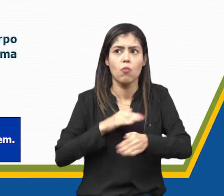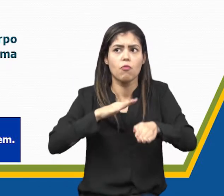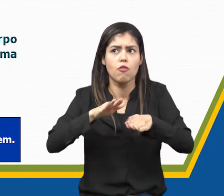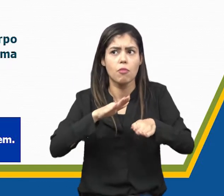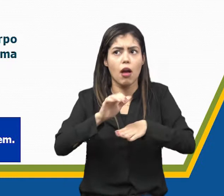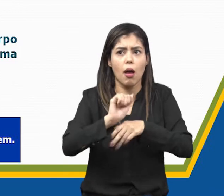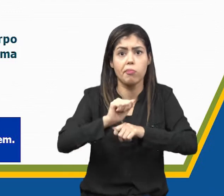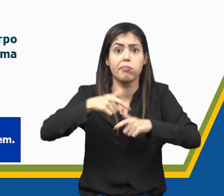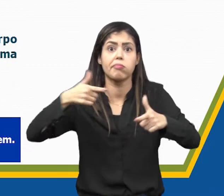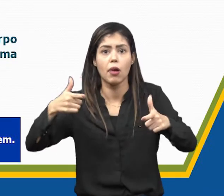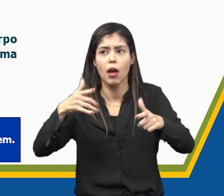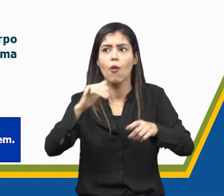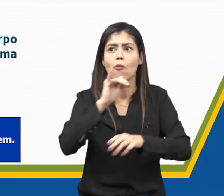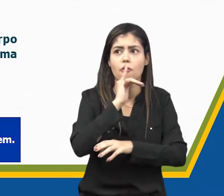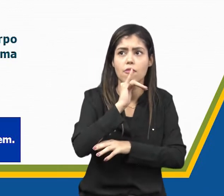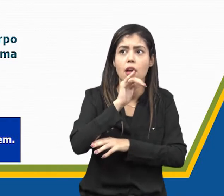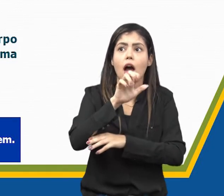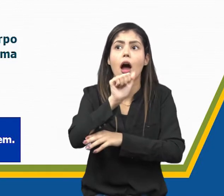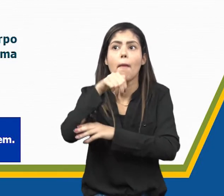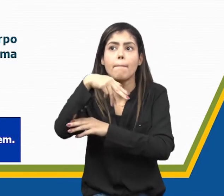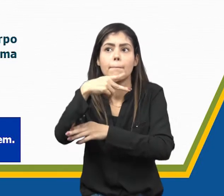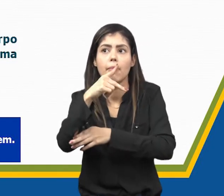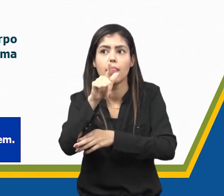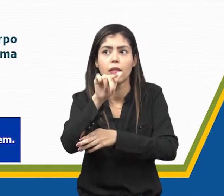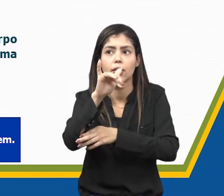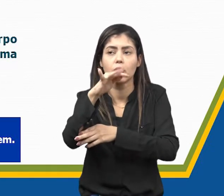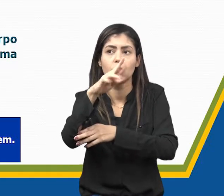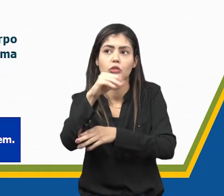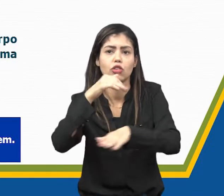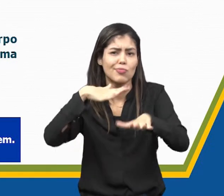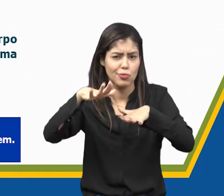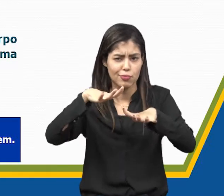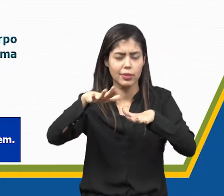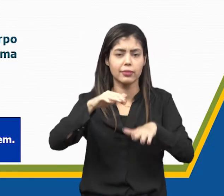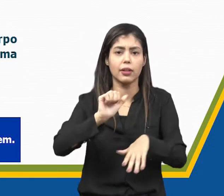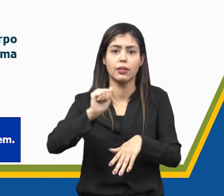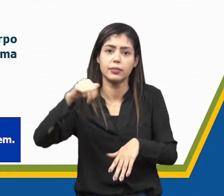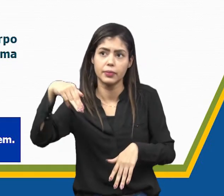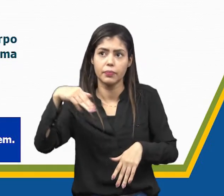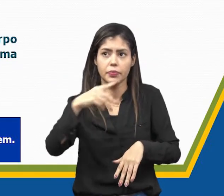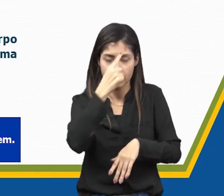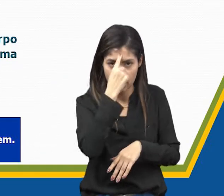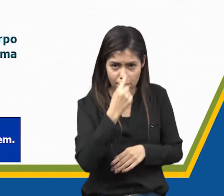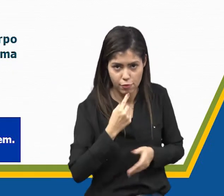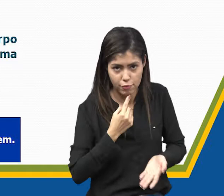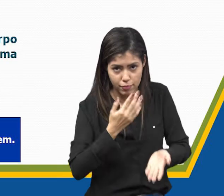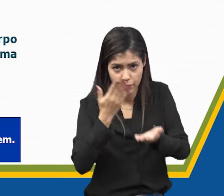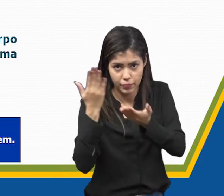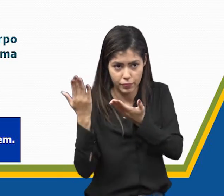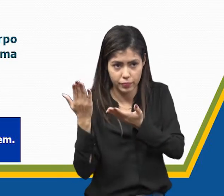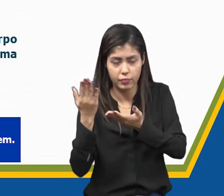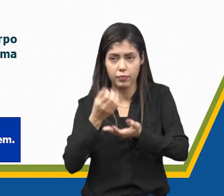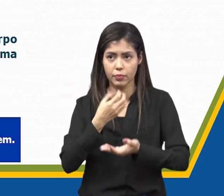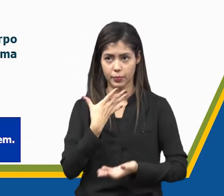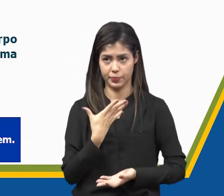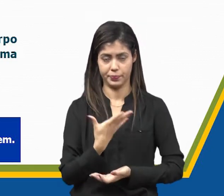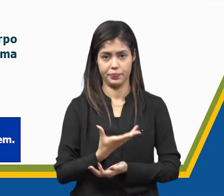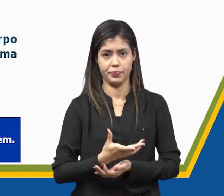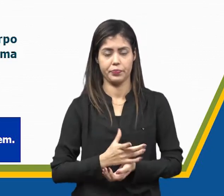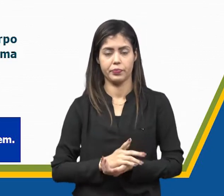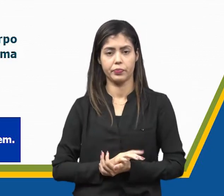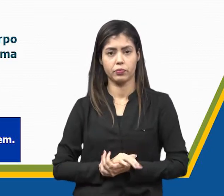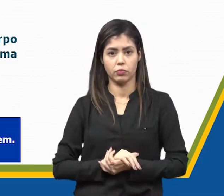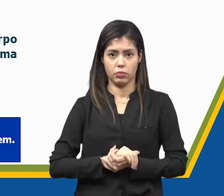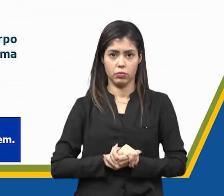movimento, aquele AMzinho no final lá se refere à amplitude de movimento. A imagem mostra bem isso, a amplitude de